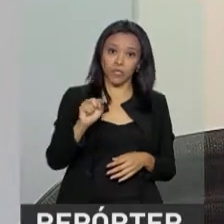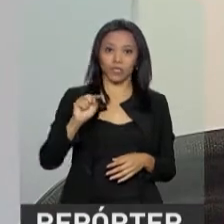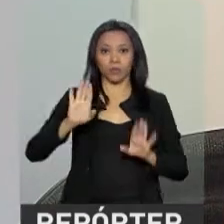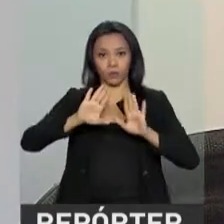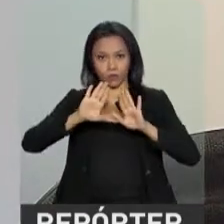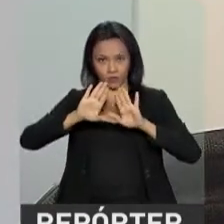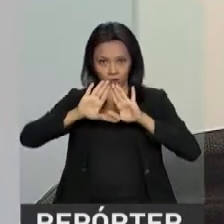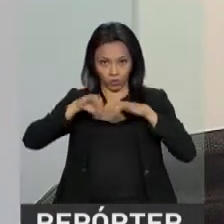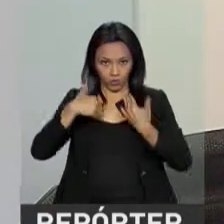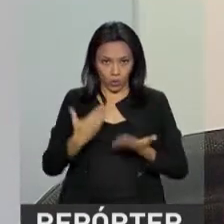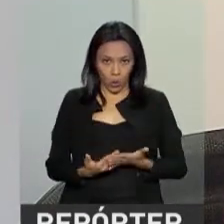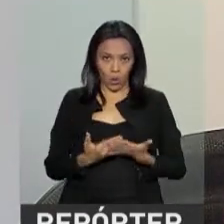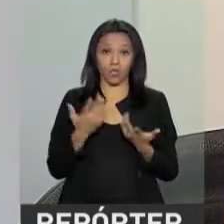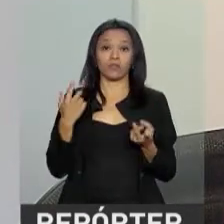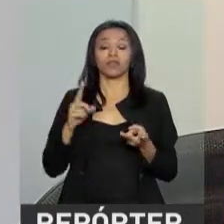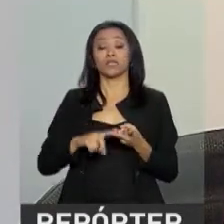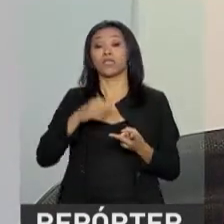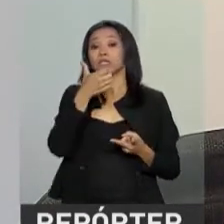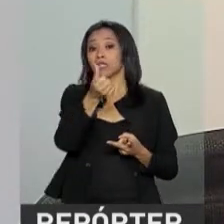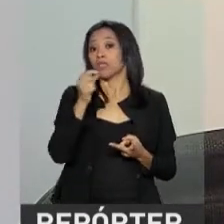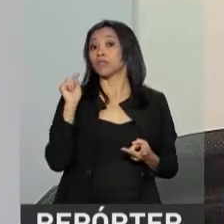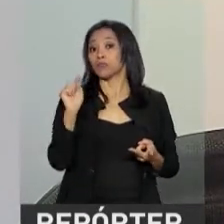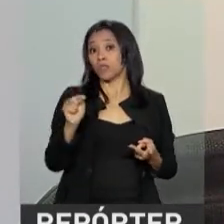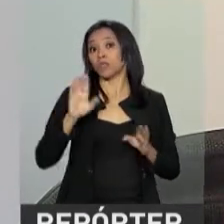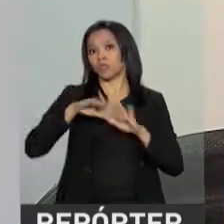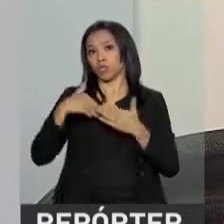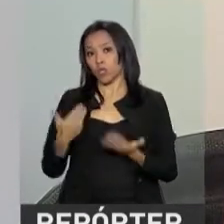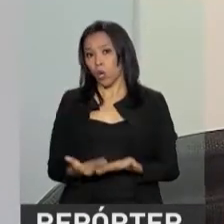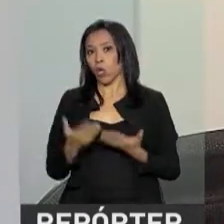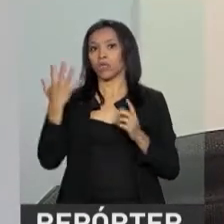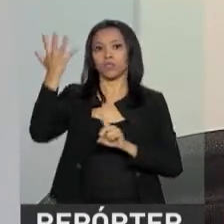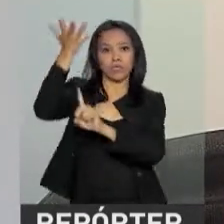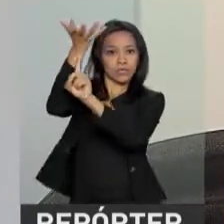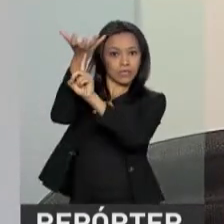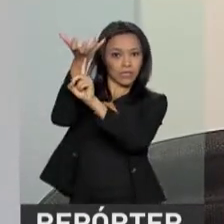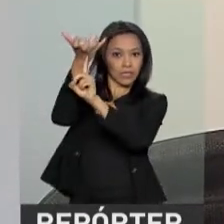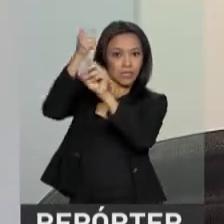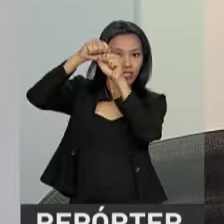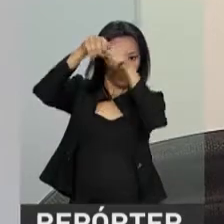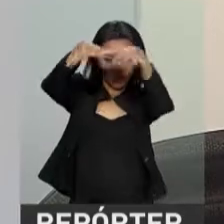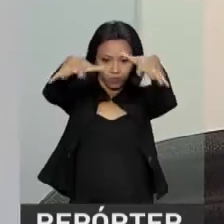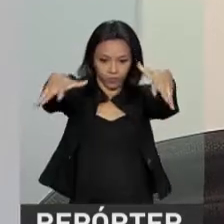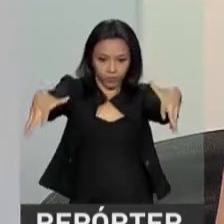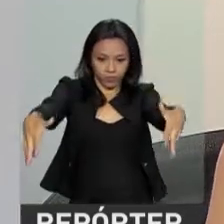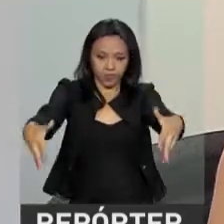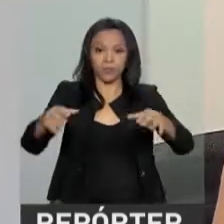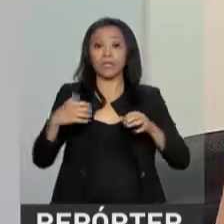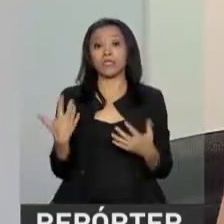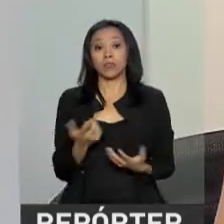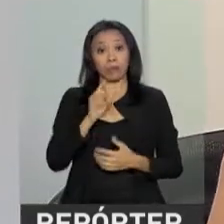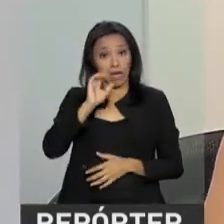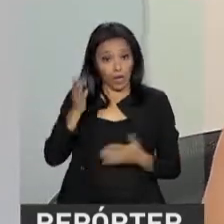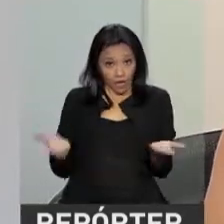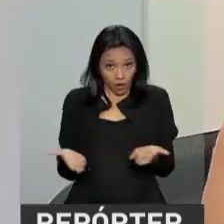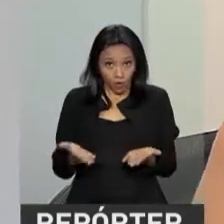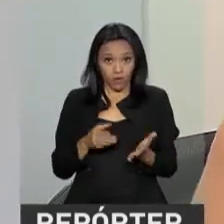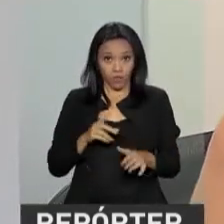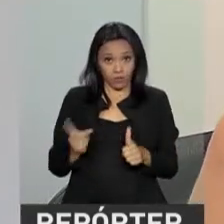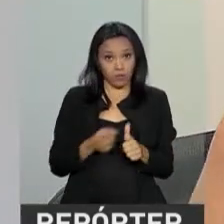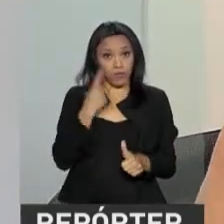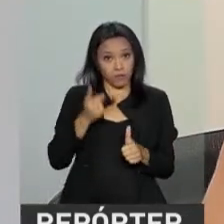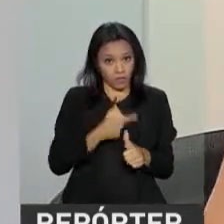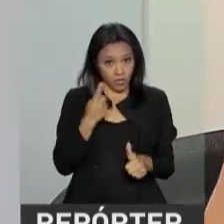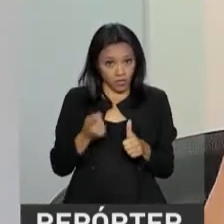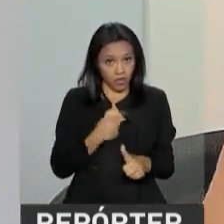e 6.000 escola com é conexão satelital então nesse primeiro momento que nós fizemos